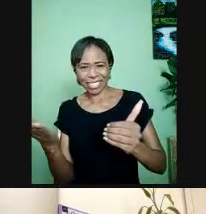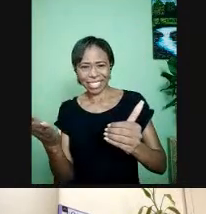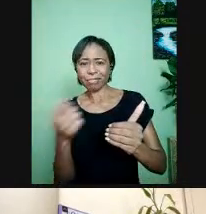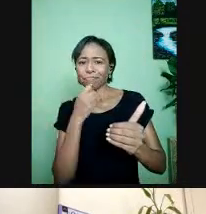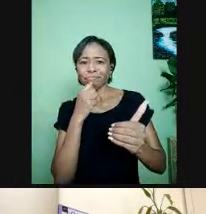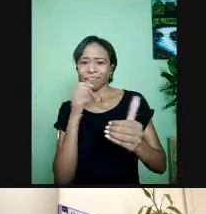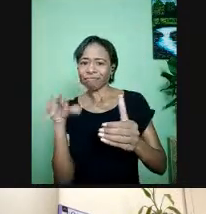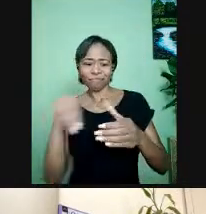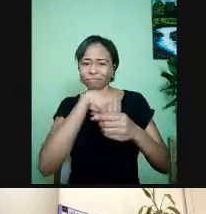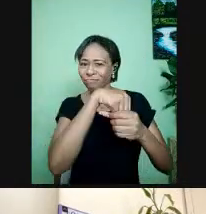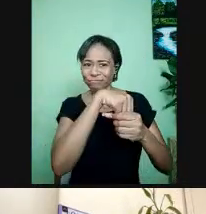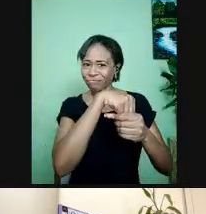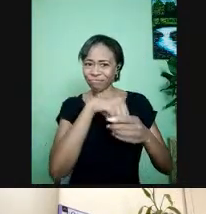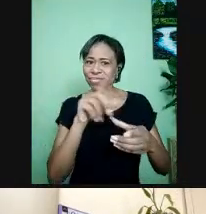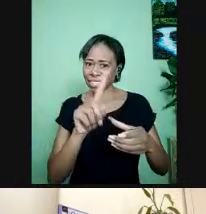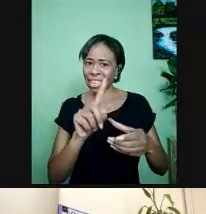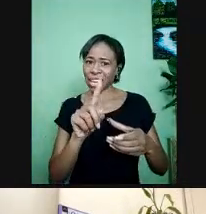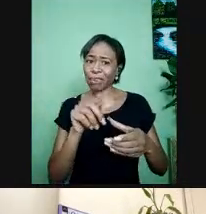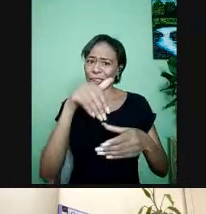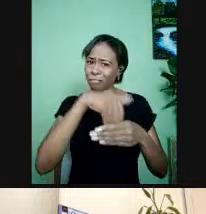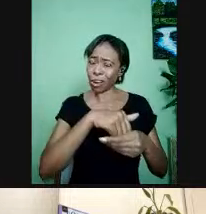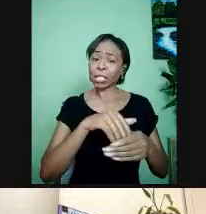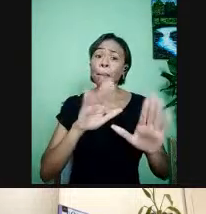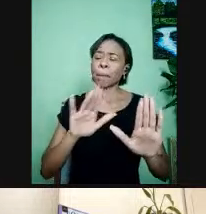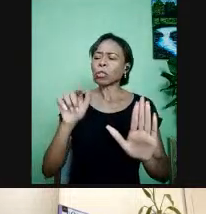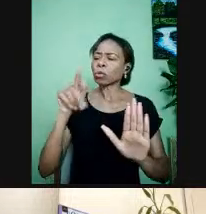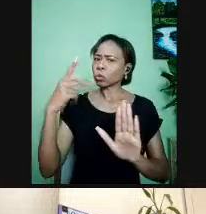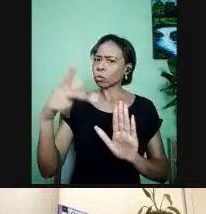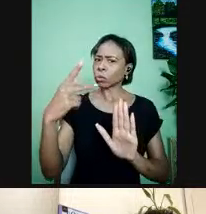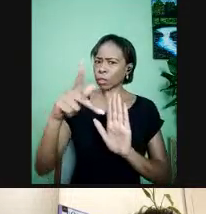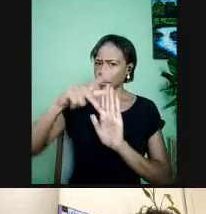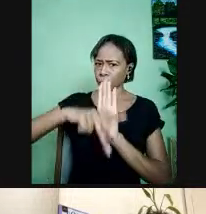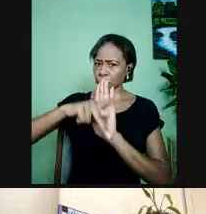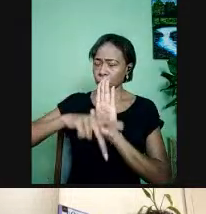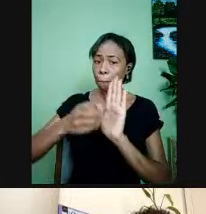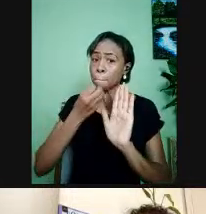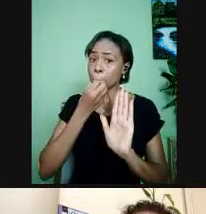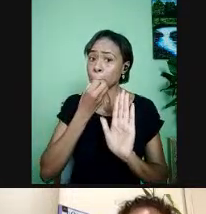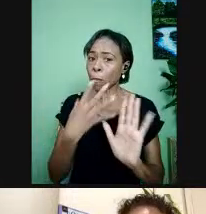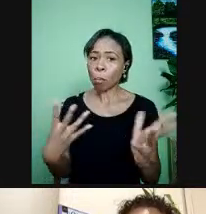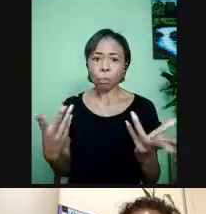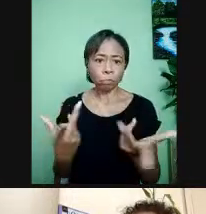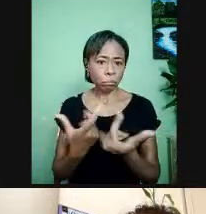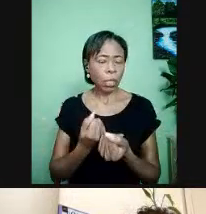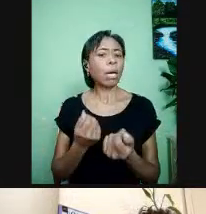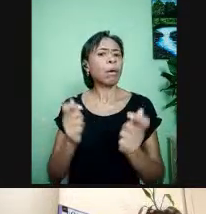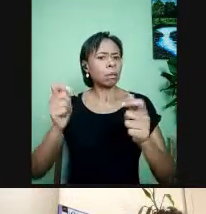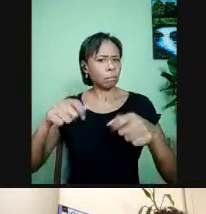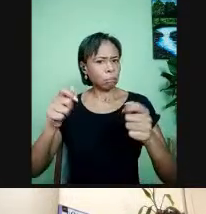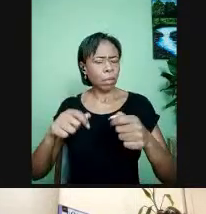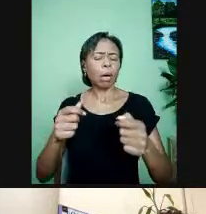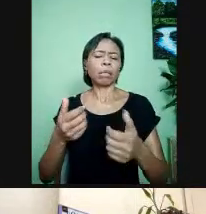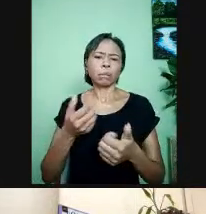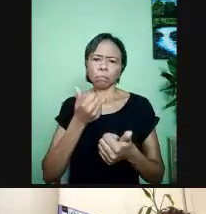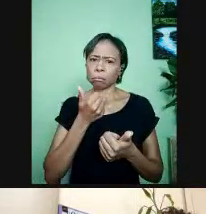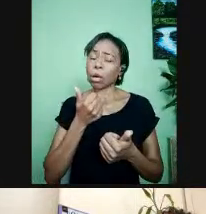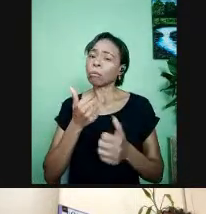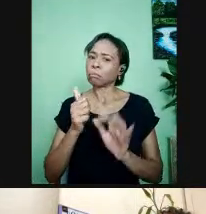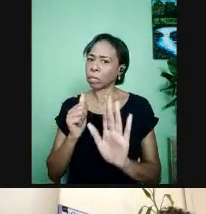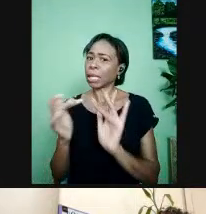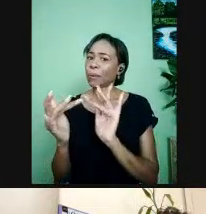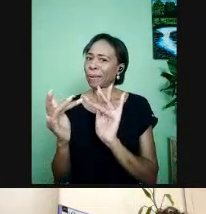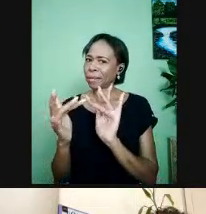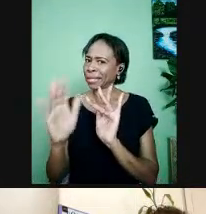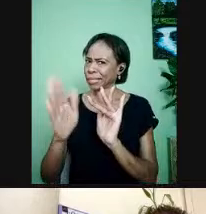de votação, né? Mas é um excelente projeto e vale a pena conversar. A partir dali já está conectado, já fez um match, e